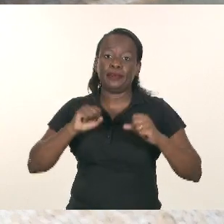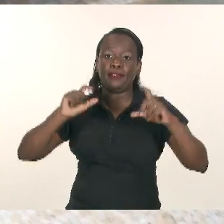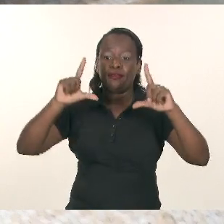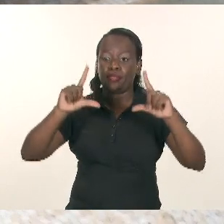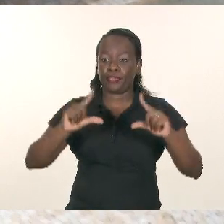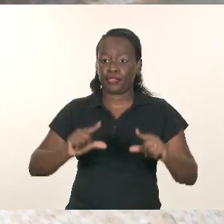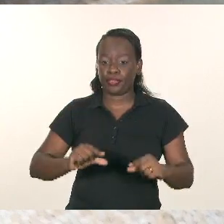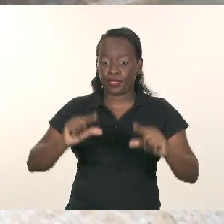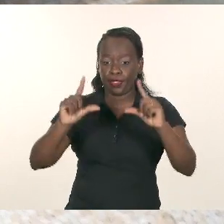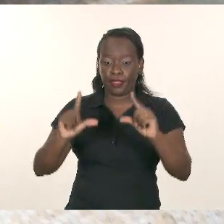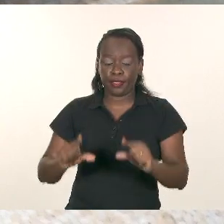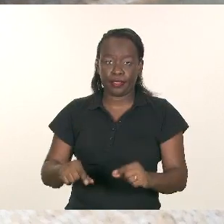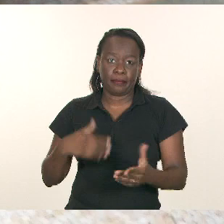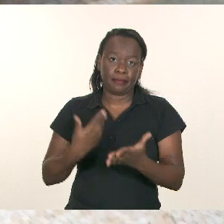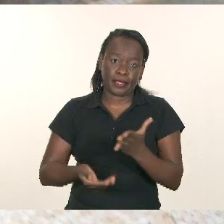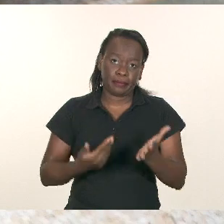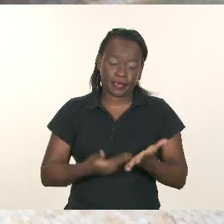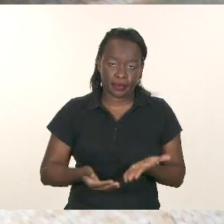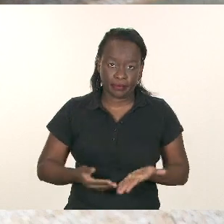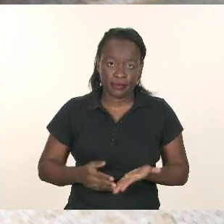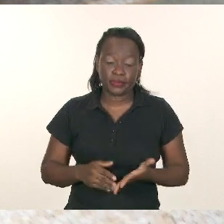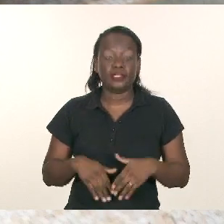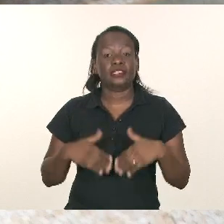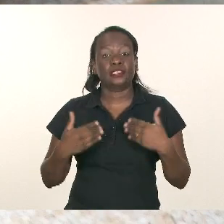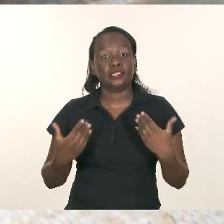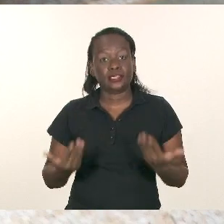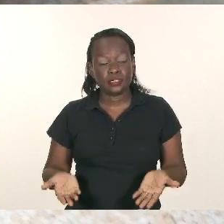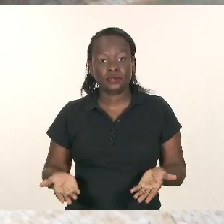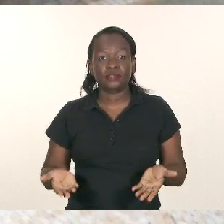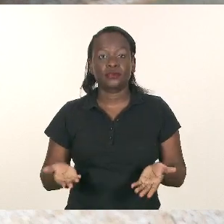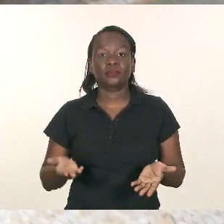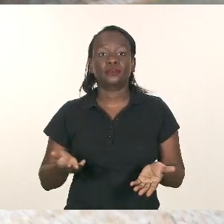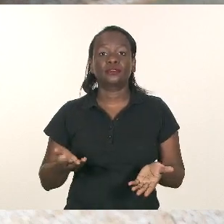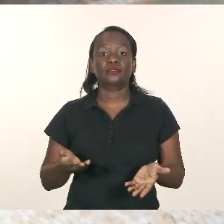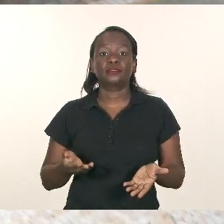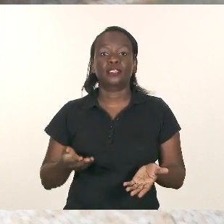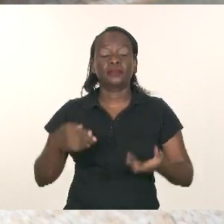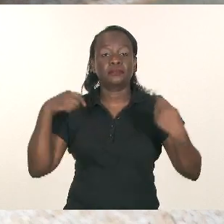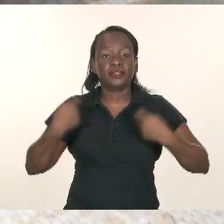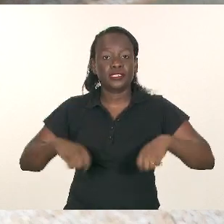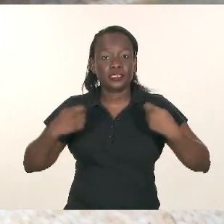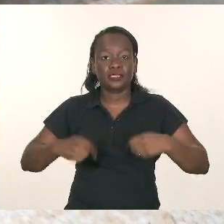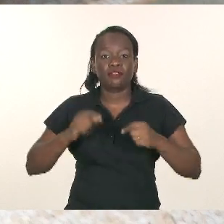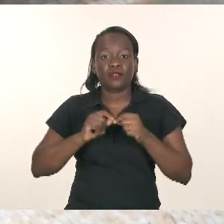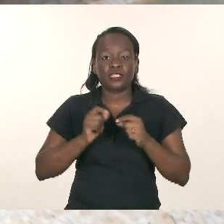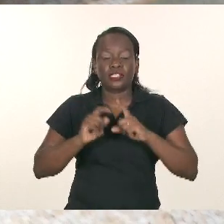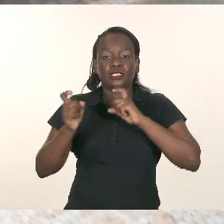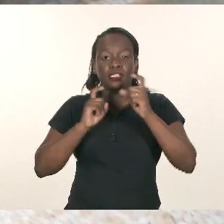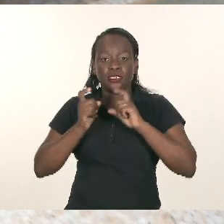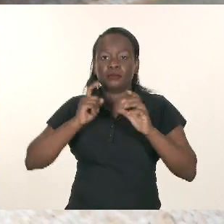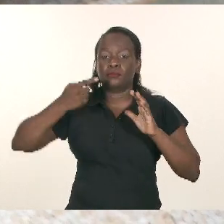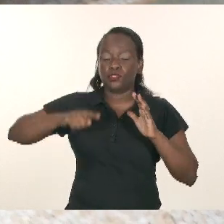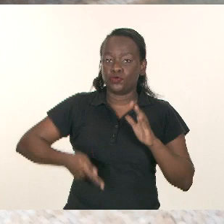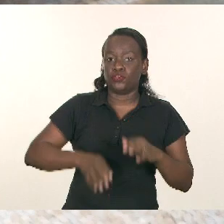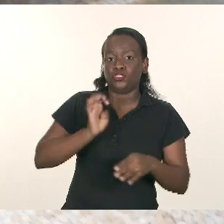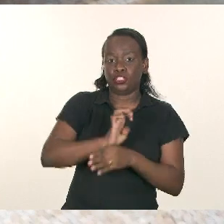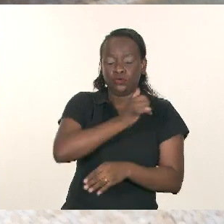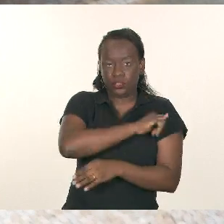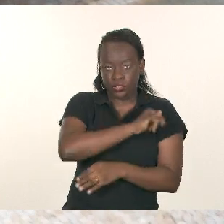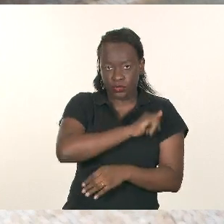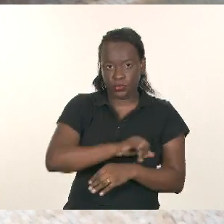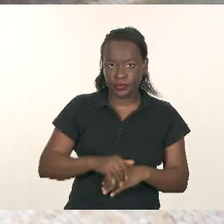também a perder sua pujança. Então, fica aqui uma necessidade de fazer essa discussão mais profunda no Estado do Rio de